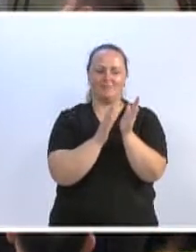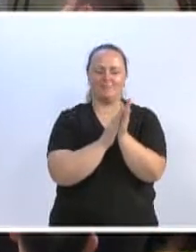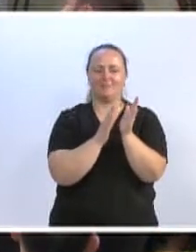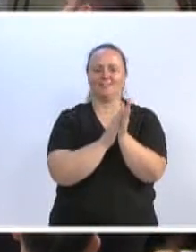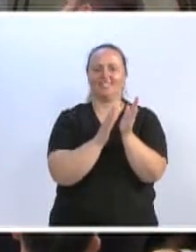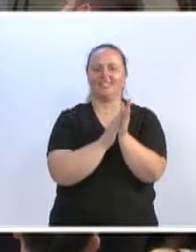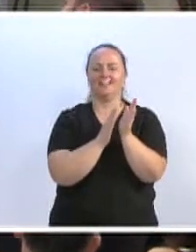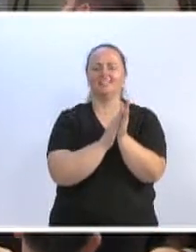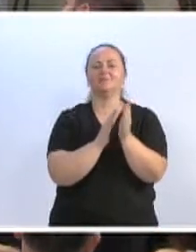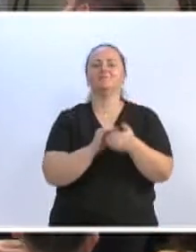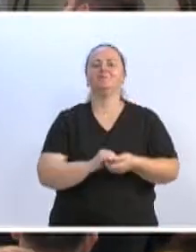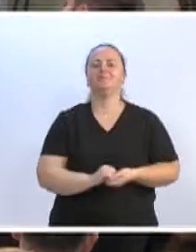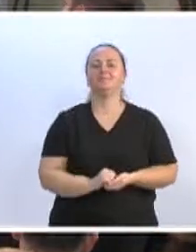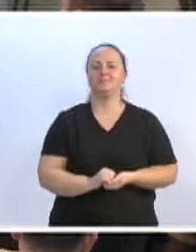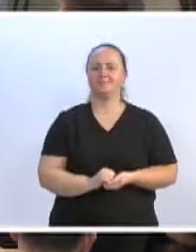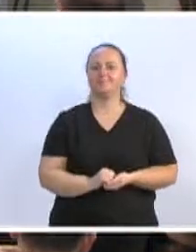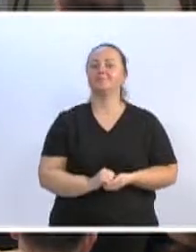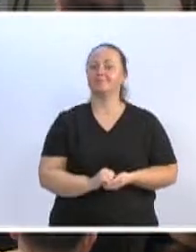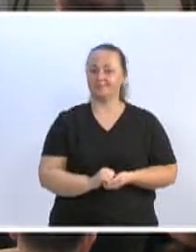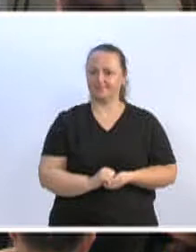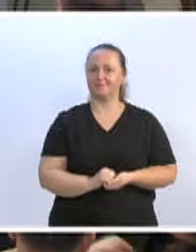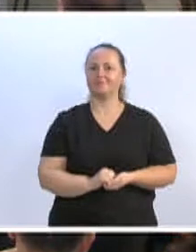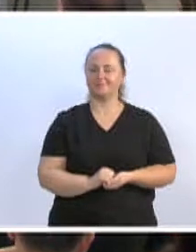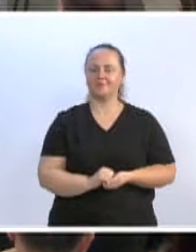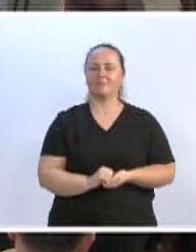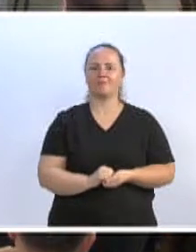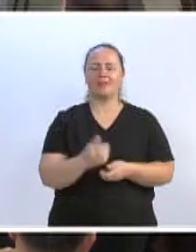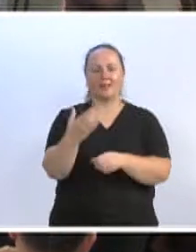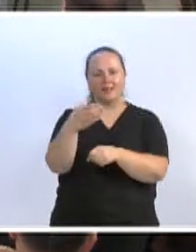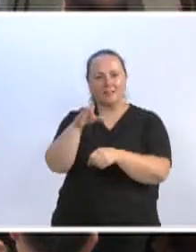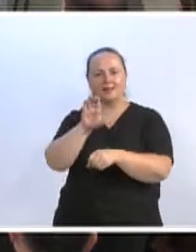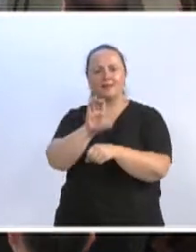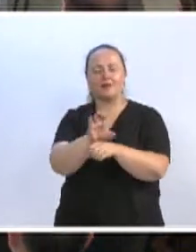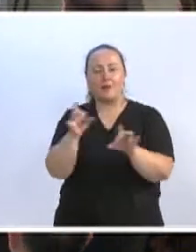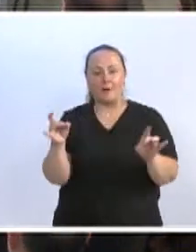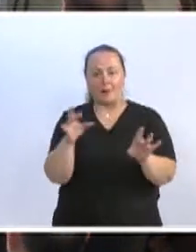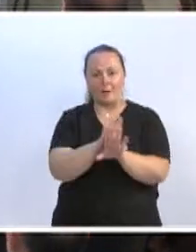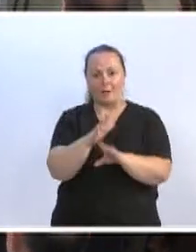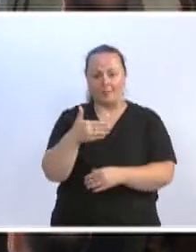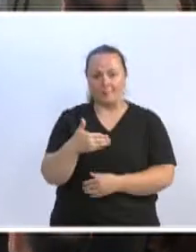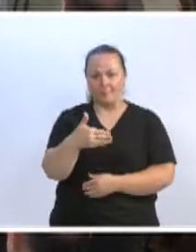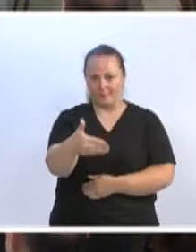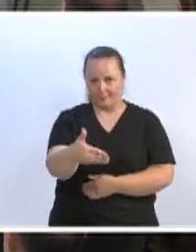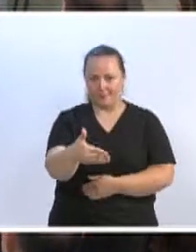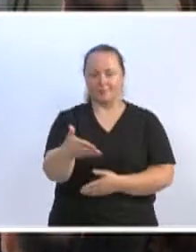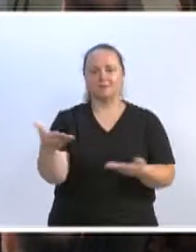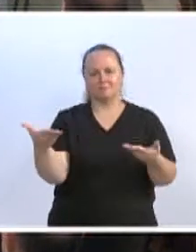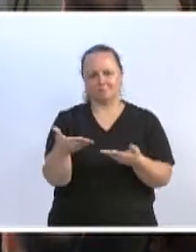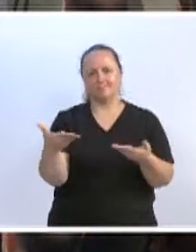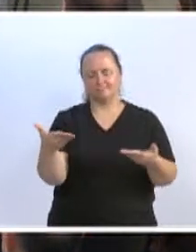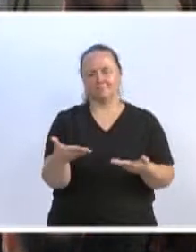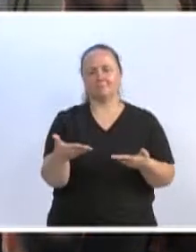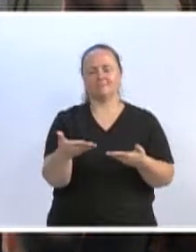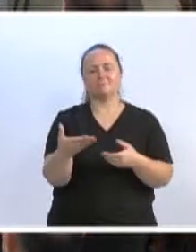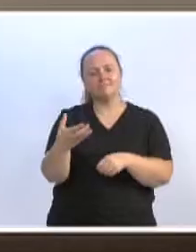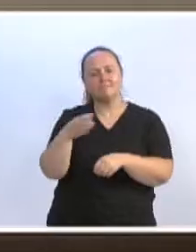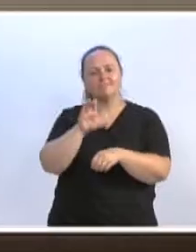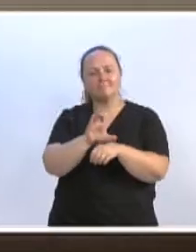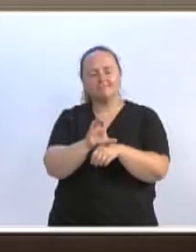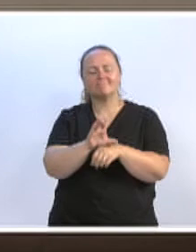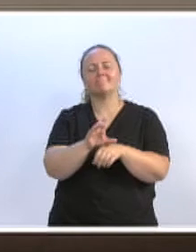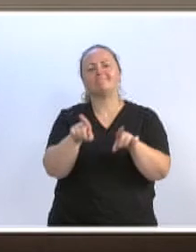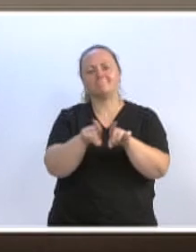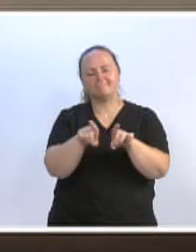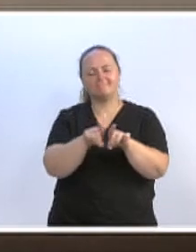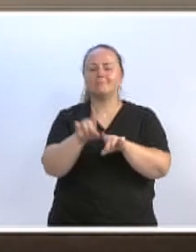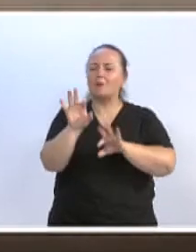Nós queremos que a TV Legislativa já deixe o vídeo pronto. Nós vamos depois aqui nos cumprimentar e vamos passar um vídeo que foi preparado com muito carinho aqui também pela